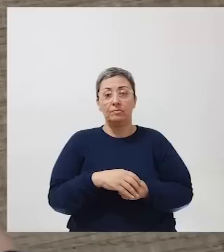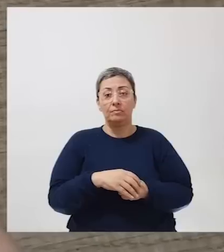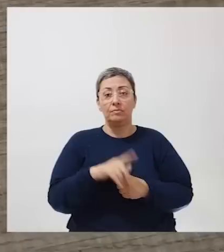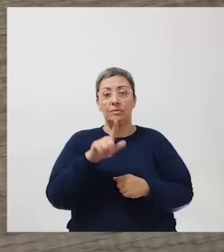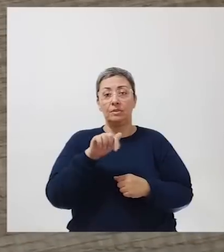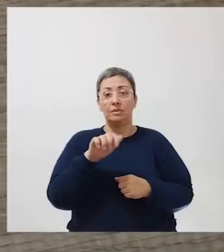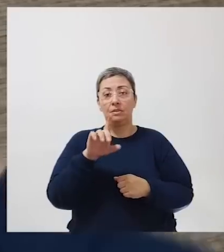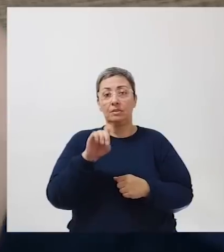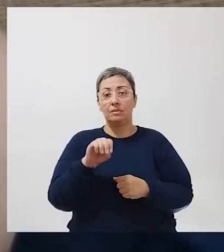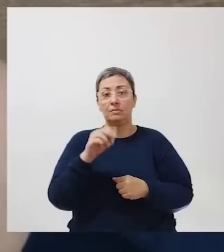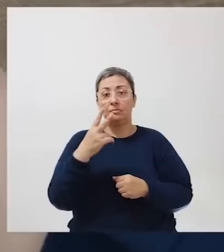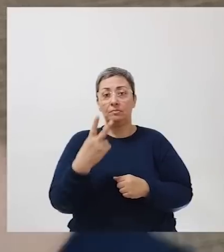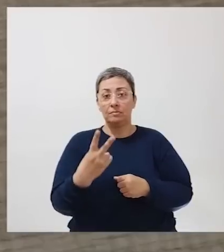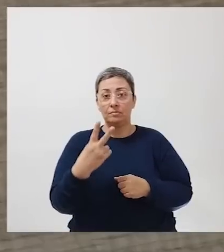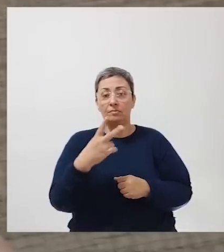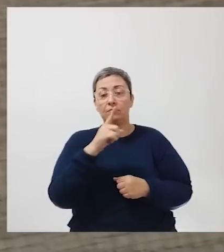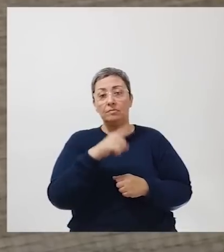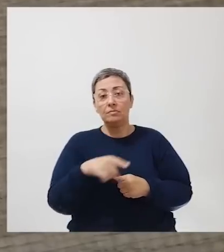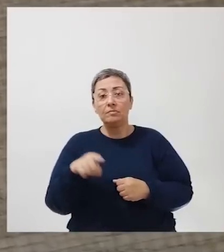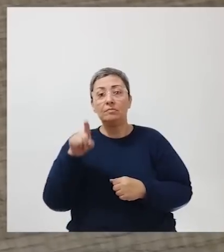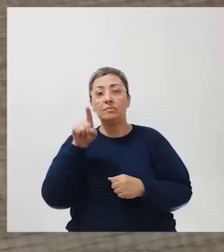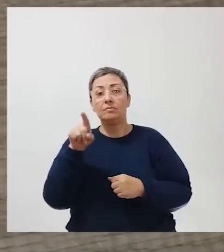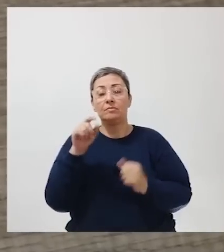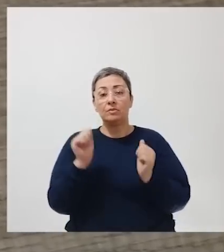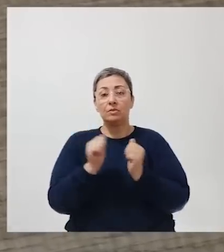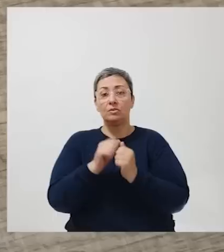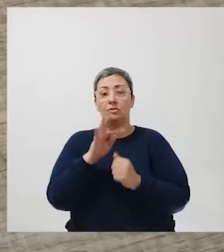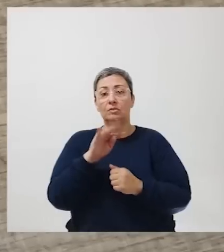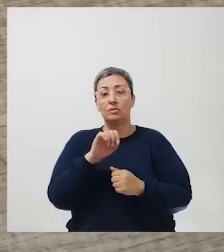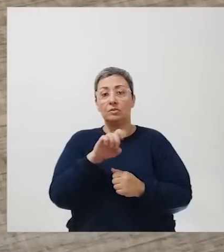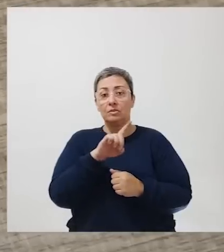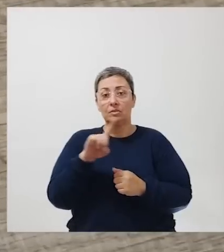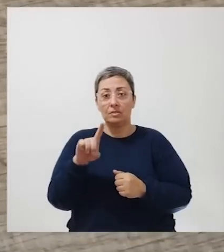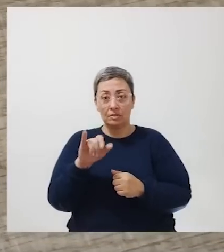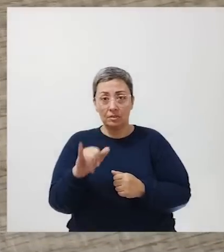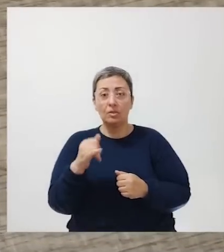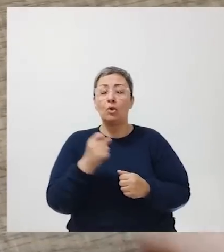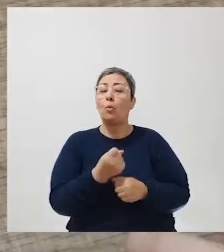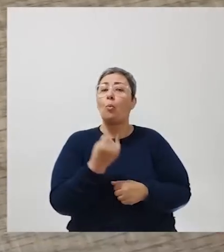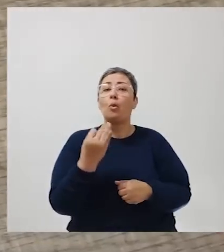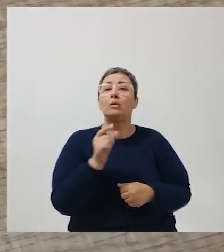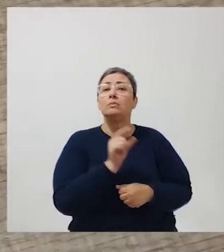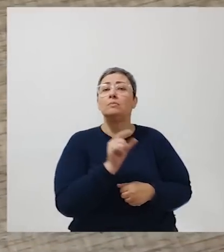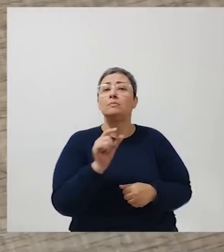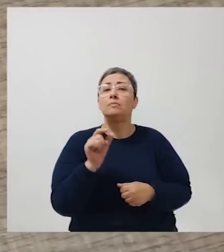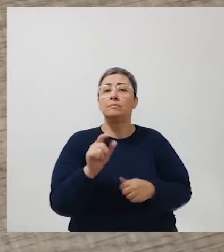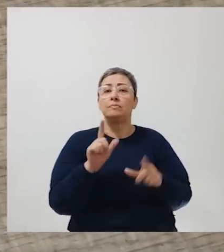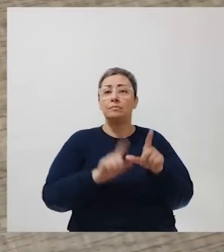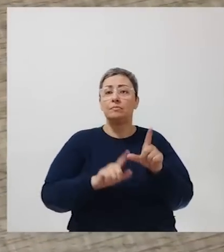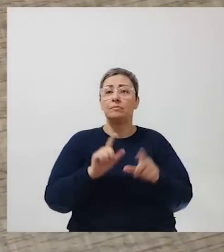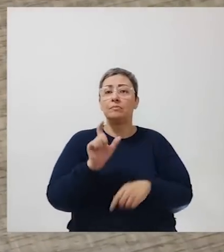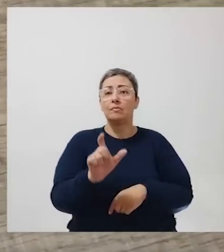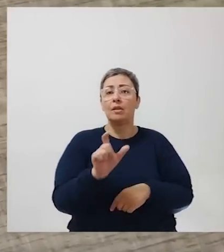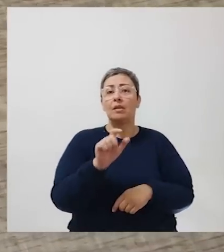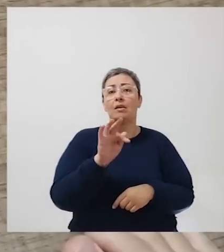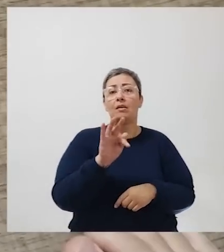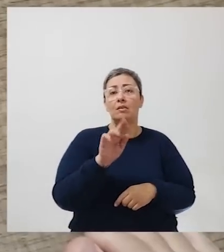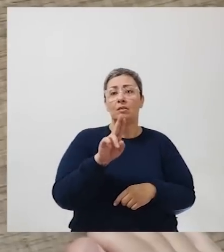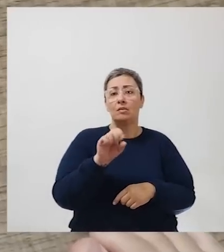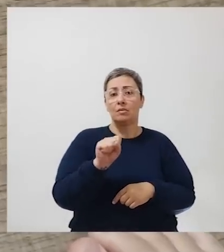Lego. 2, então vai pra aquele lado do Ted. Quantos pedacinhos tem a palavra